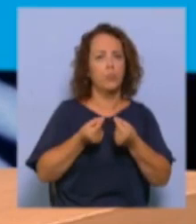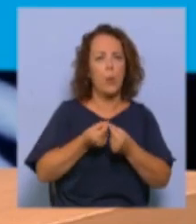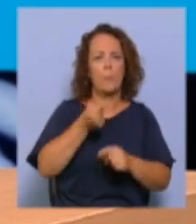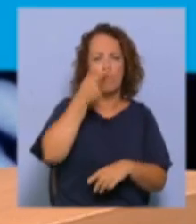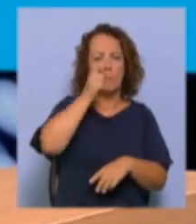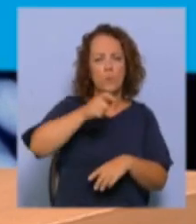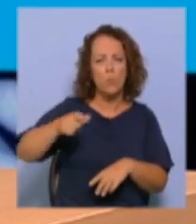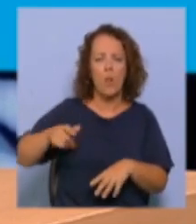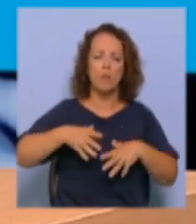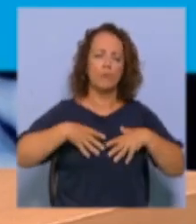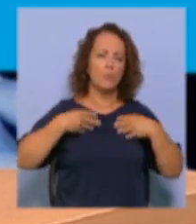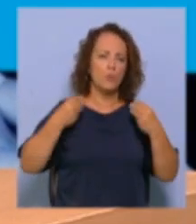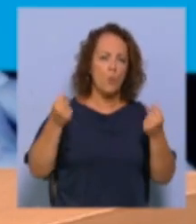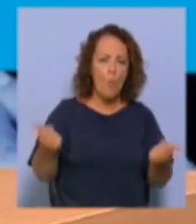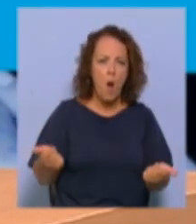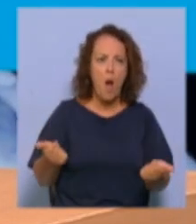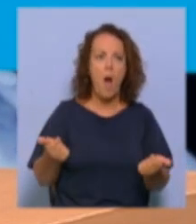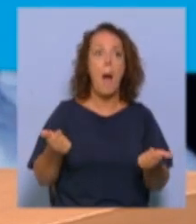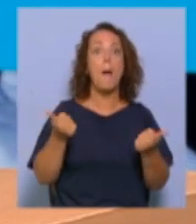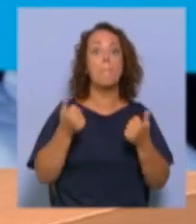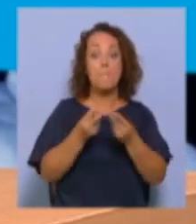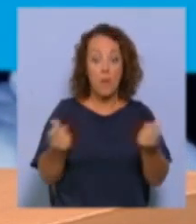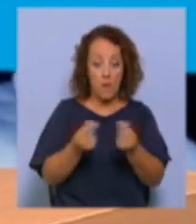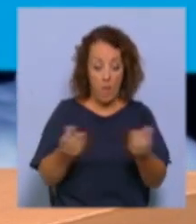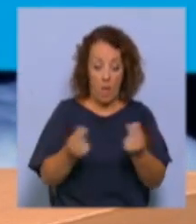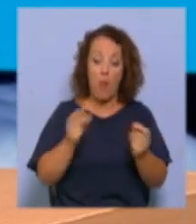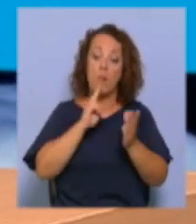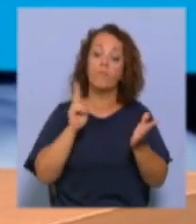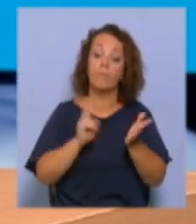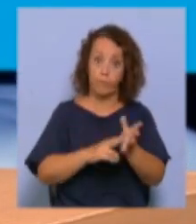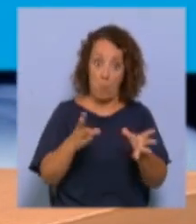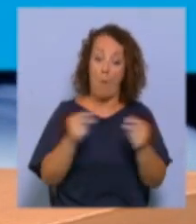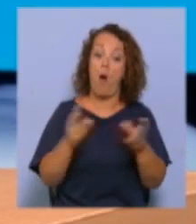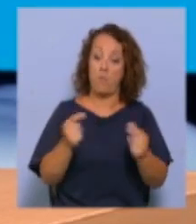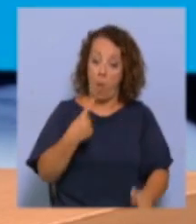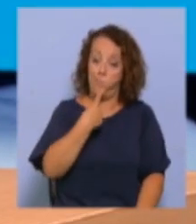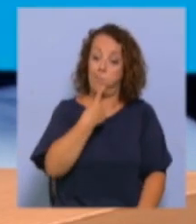Pessoal, espiritualmente, materialmente, eu diria materialissimamente,